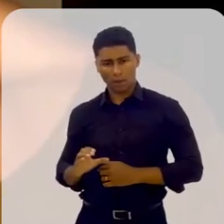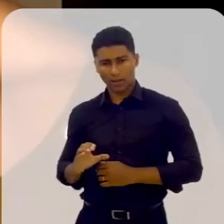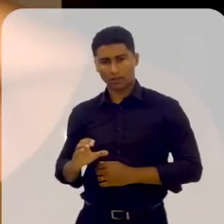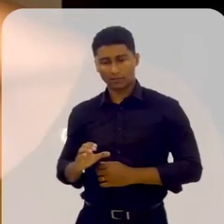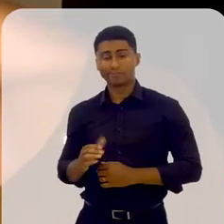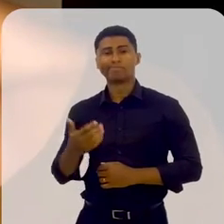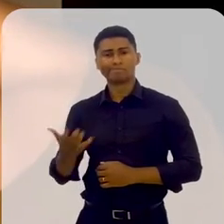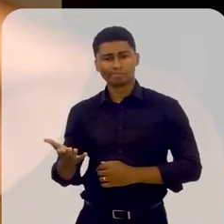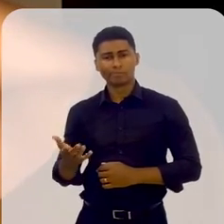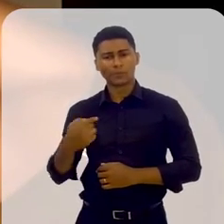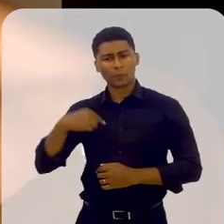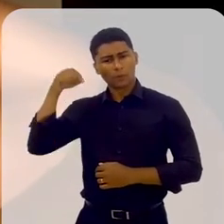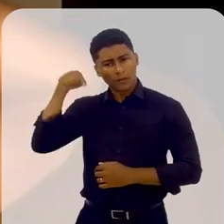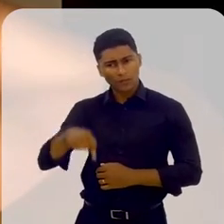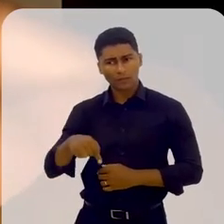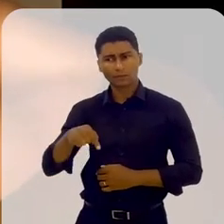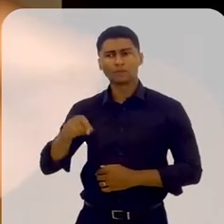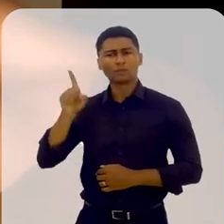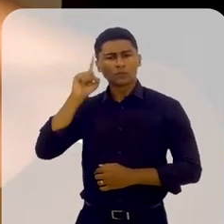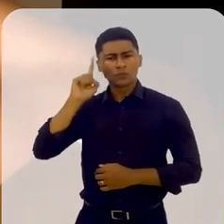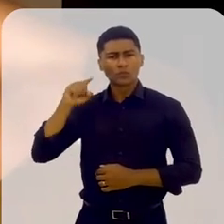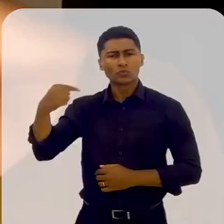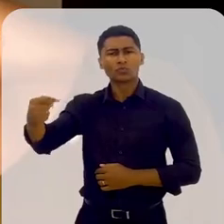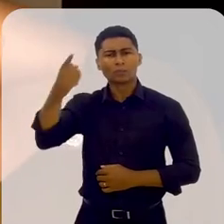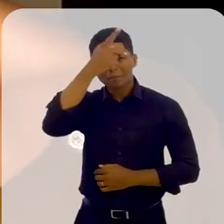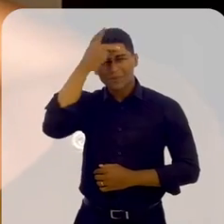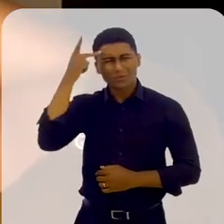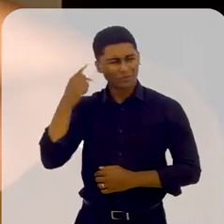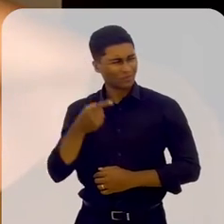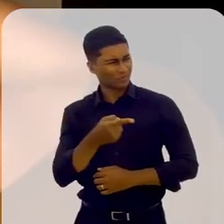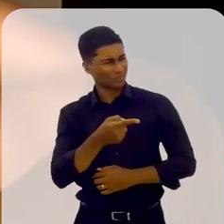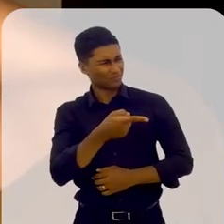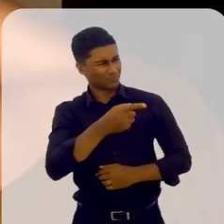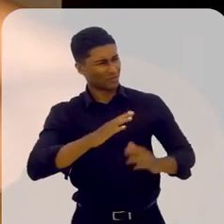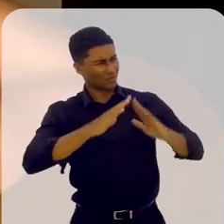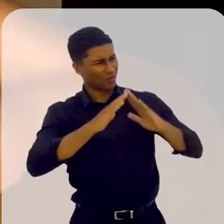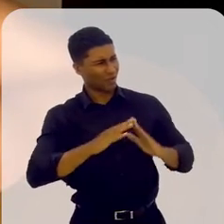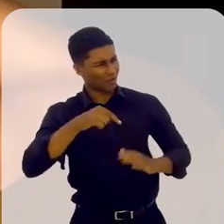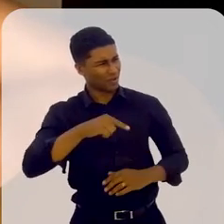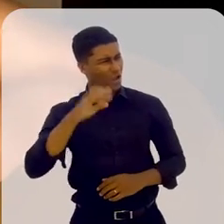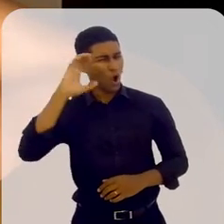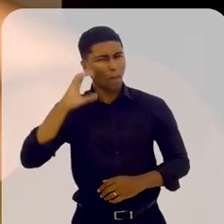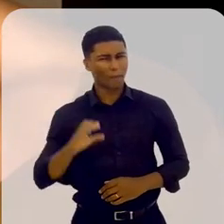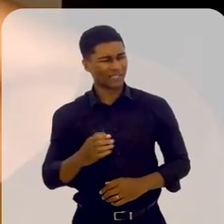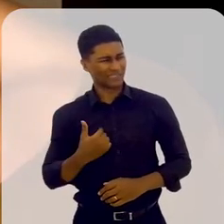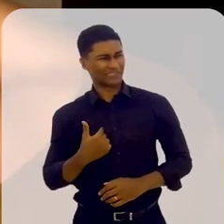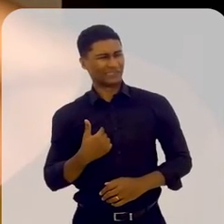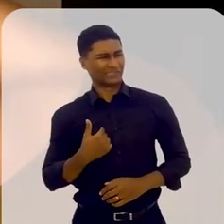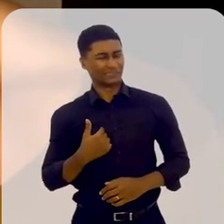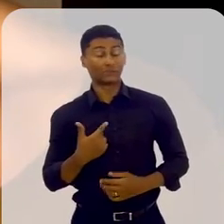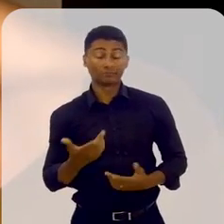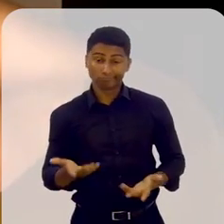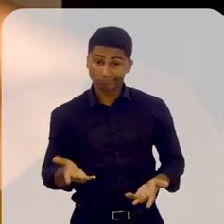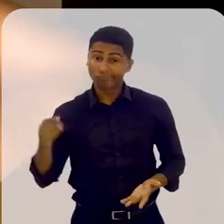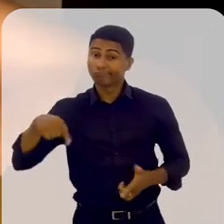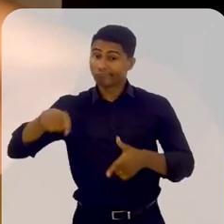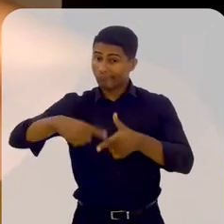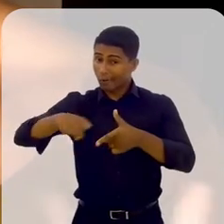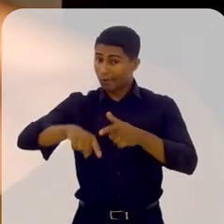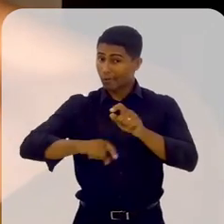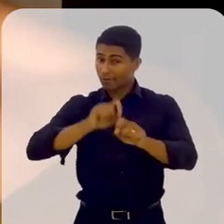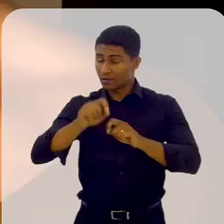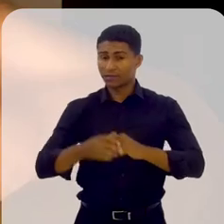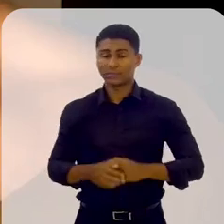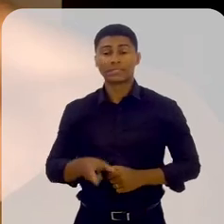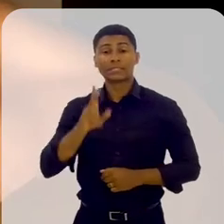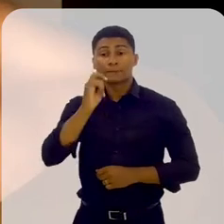a legitimidade de eu morar aqui diariamente contestada, né? Então, o problema do racismo aqui é que